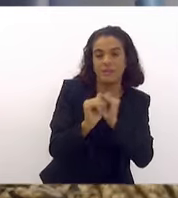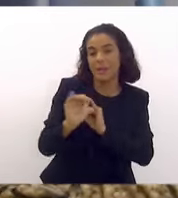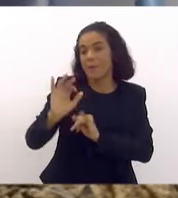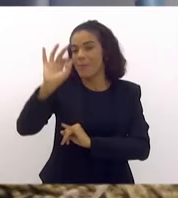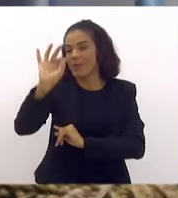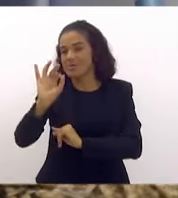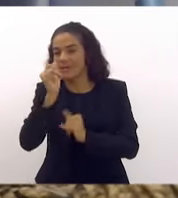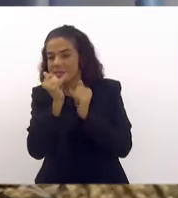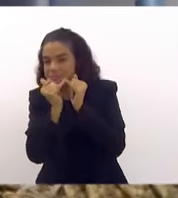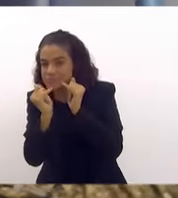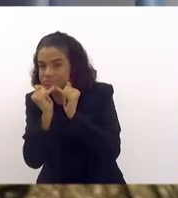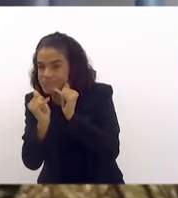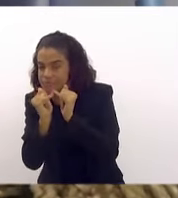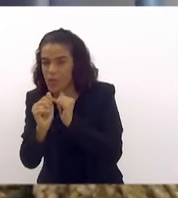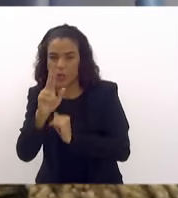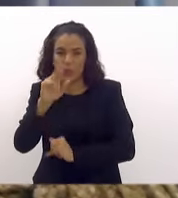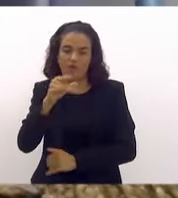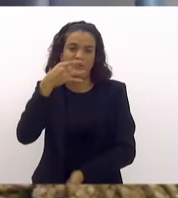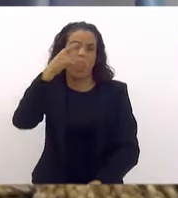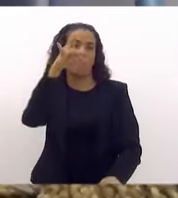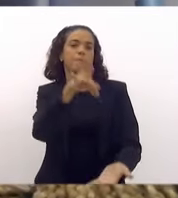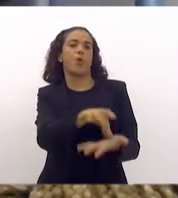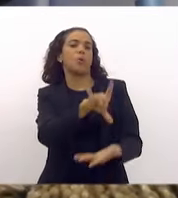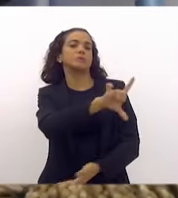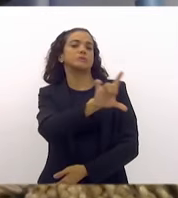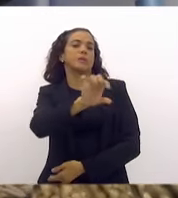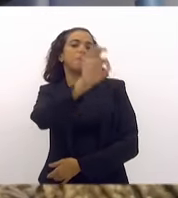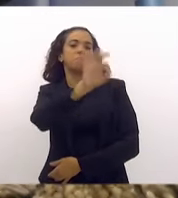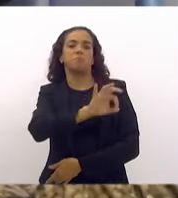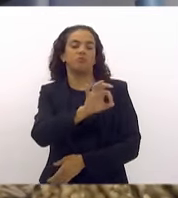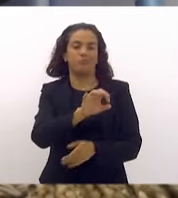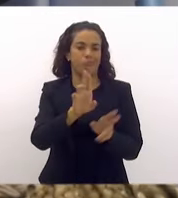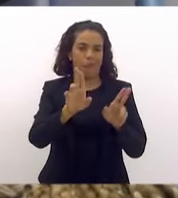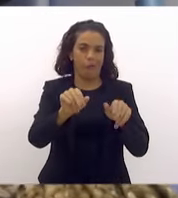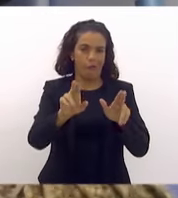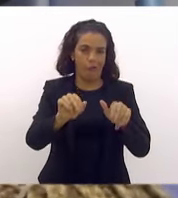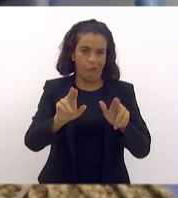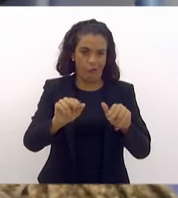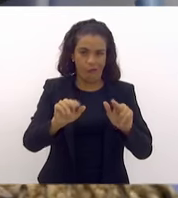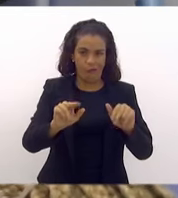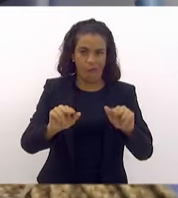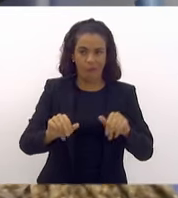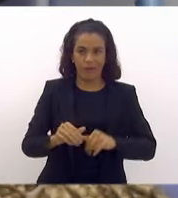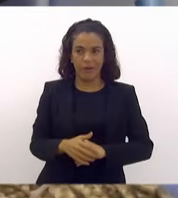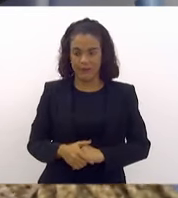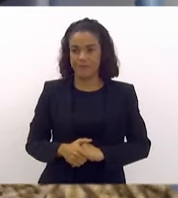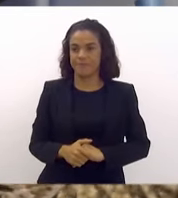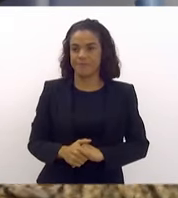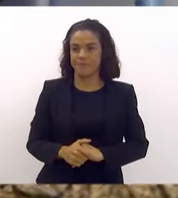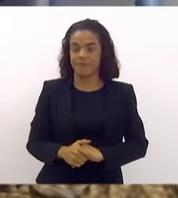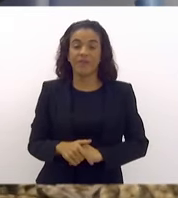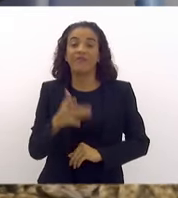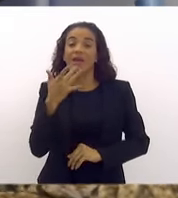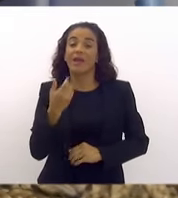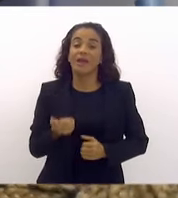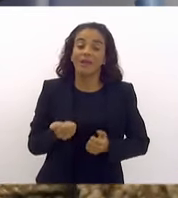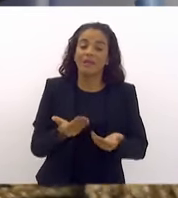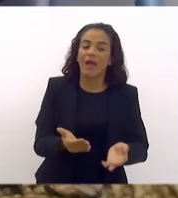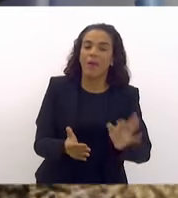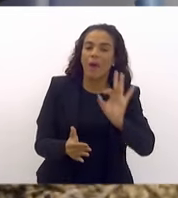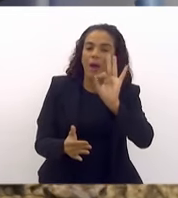assim assim assado ele nunca vai aferir se é de fato é ou não a pessoa ele vai dar uma